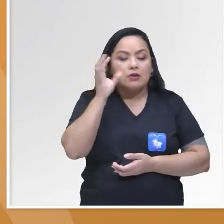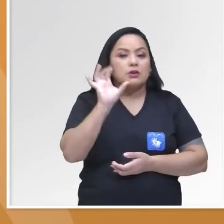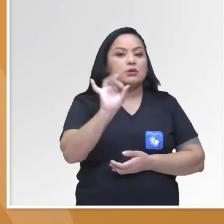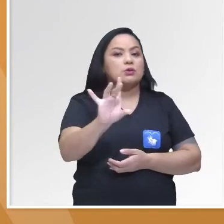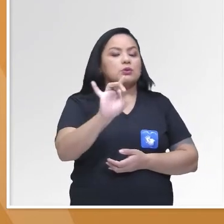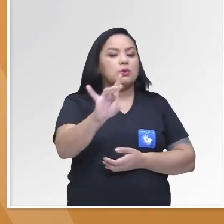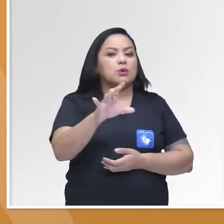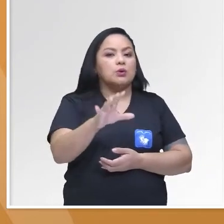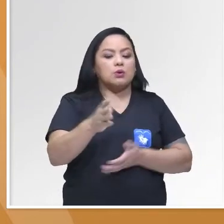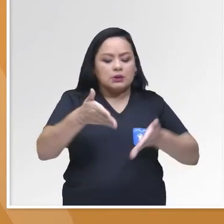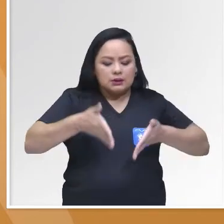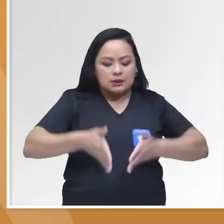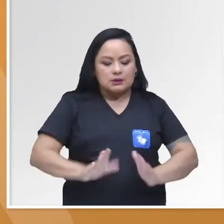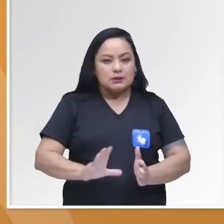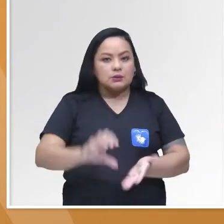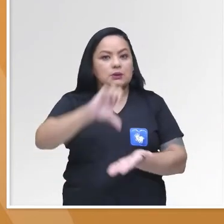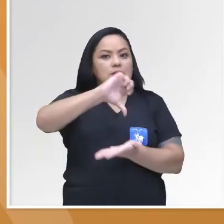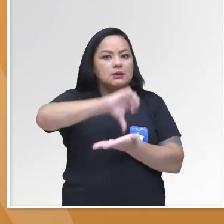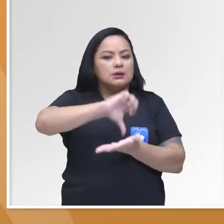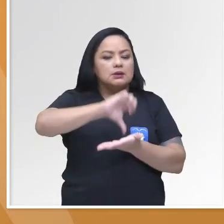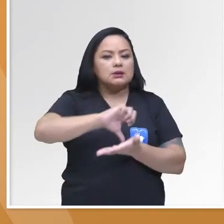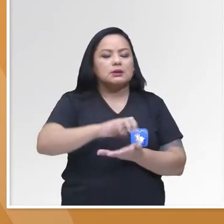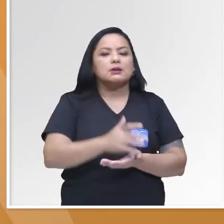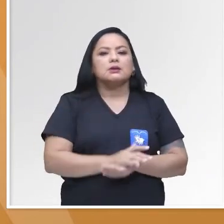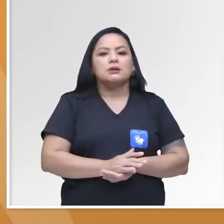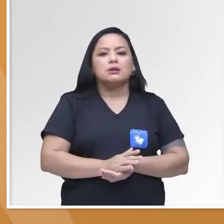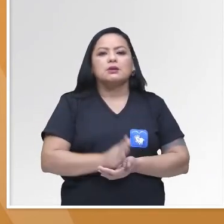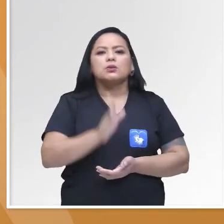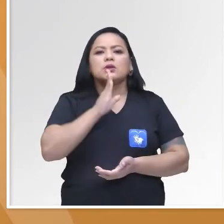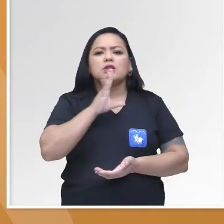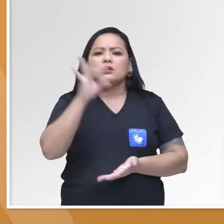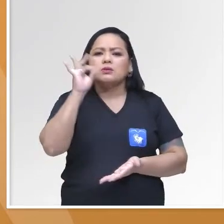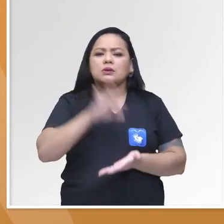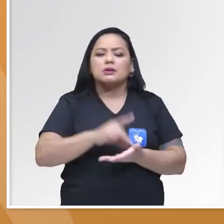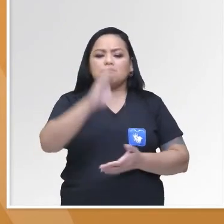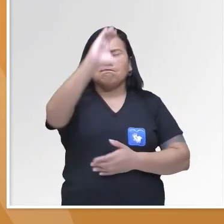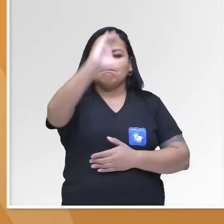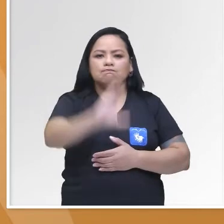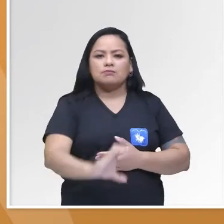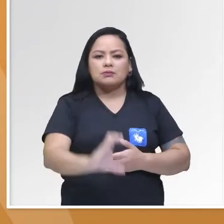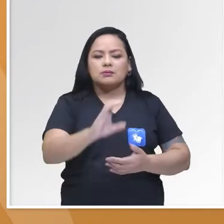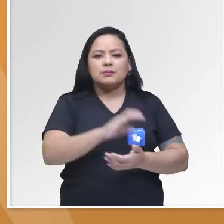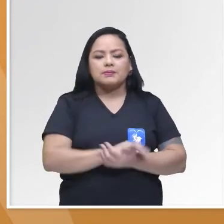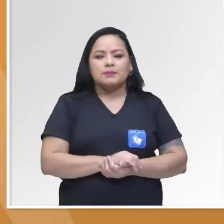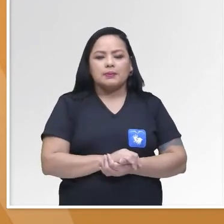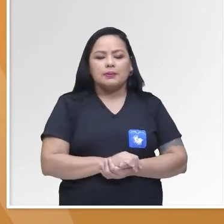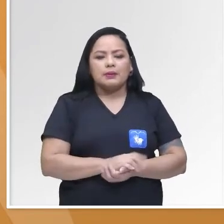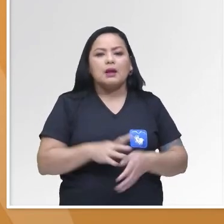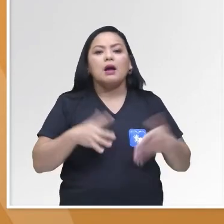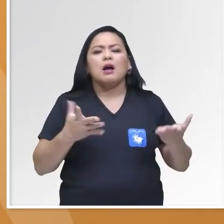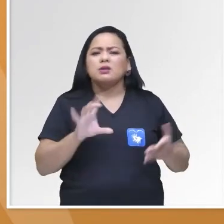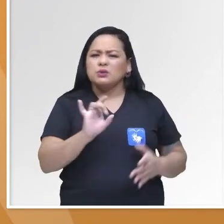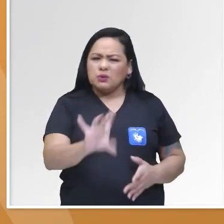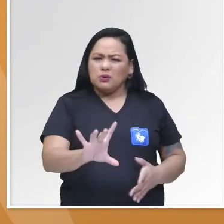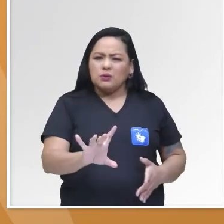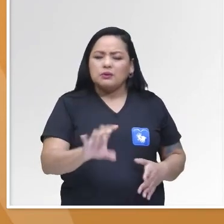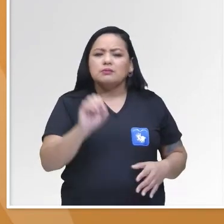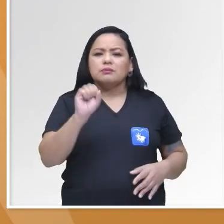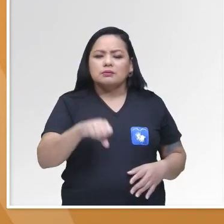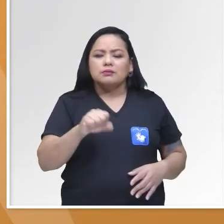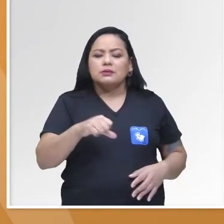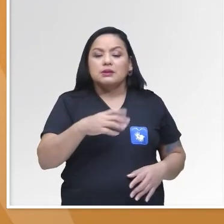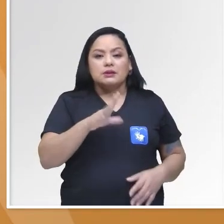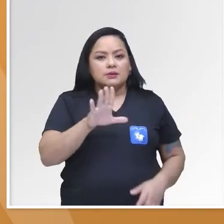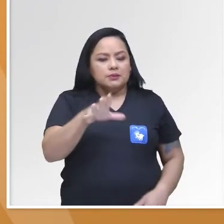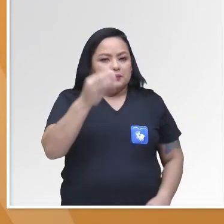os que nasciam na cidade eram considerados cidadãos. Ah, só esses homens,